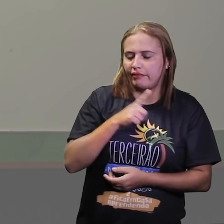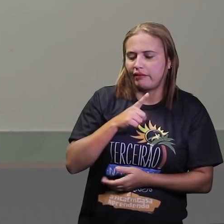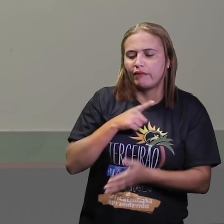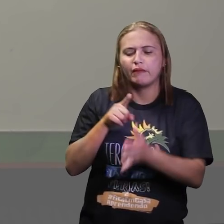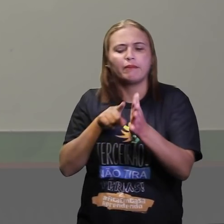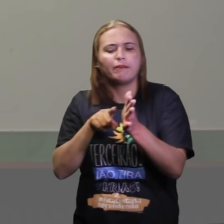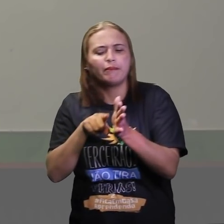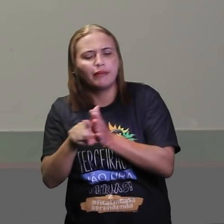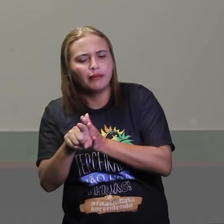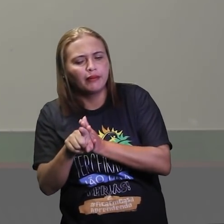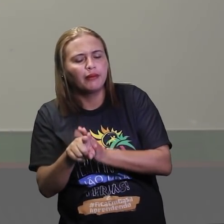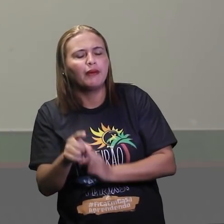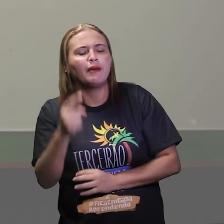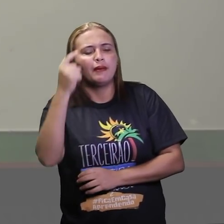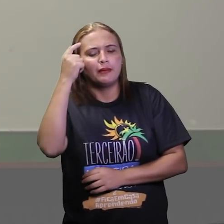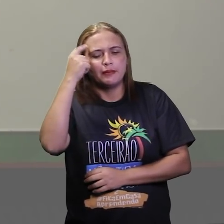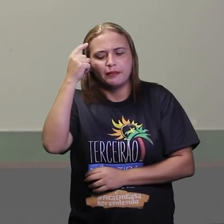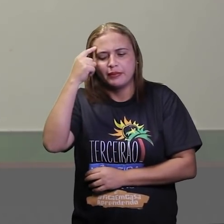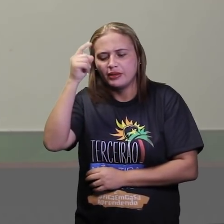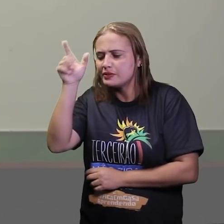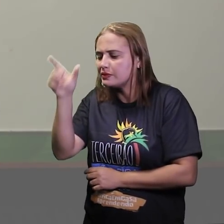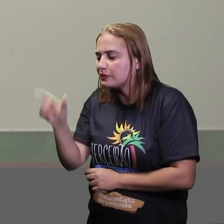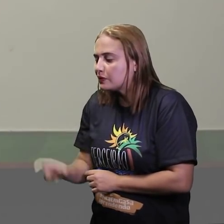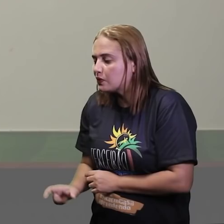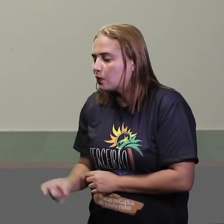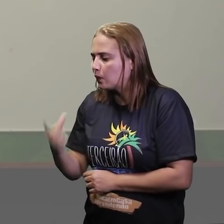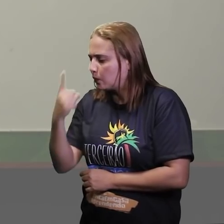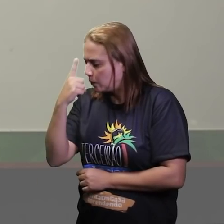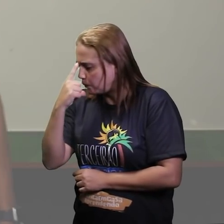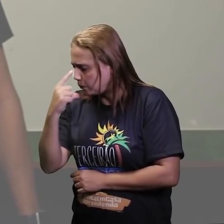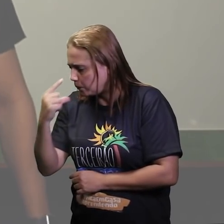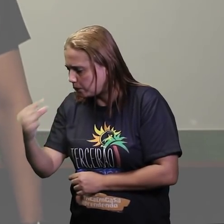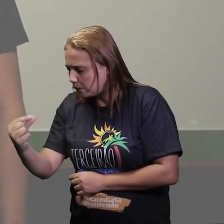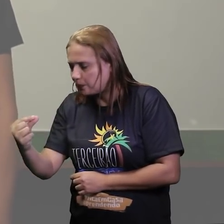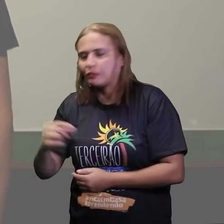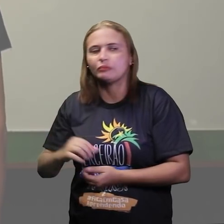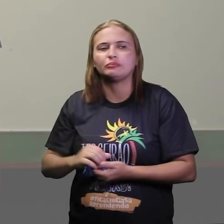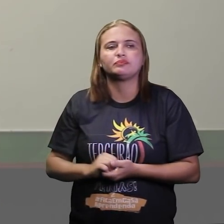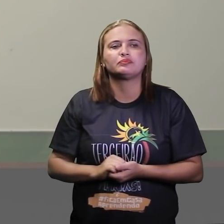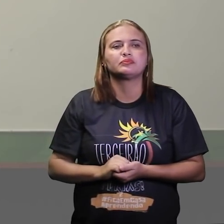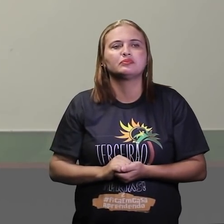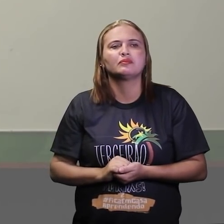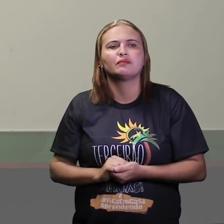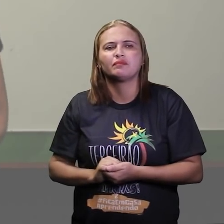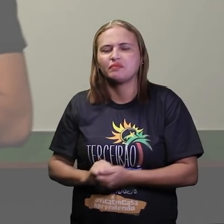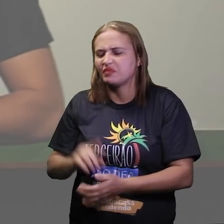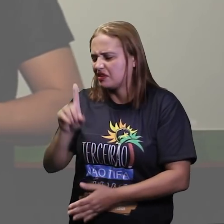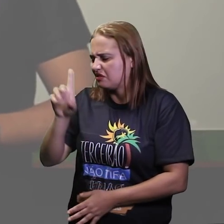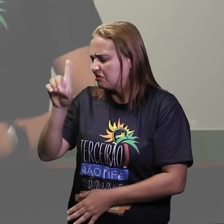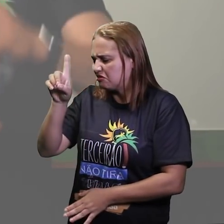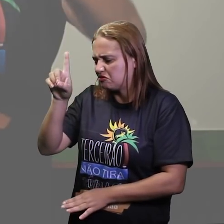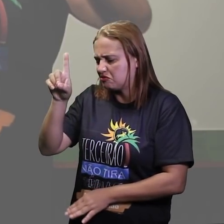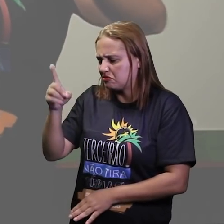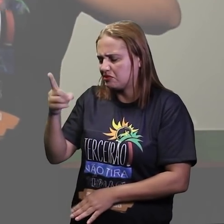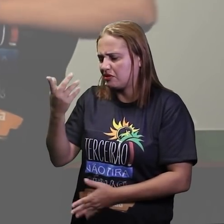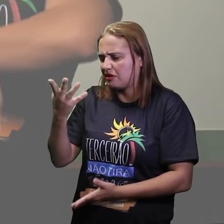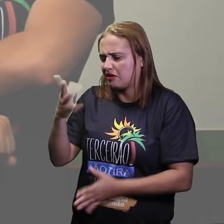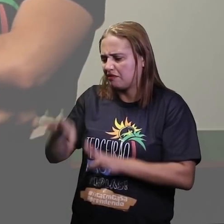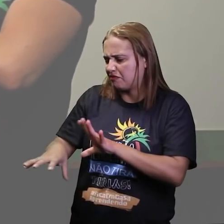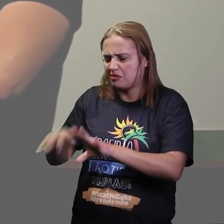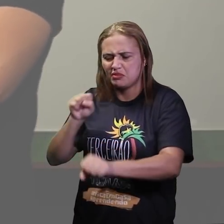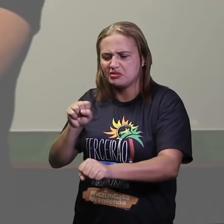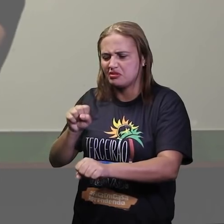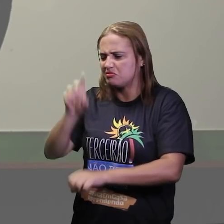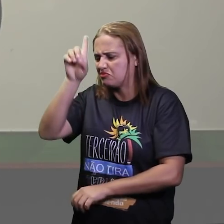aqui. Pense num rapaz que todo mundo tem inveja dele, John Locke, formado em quase tudo. Direito, medicina, economia. Lembra